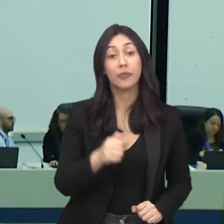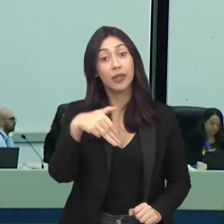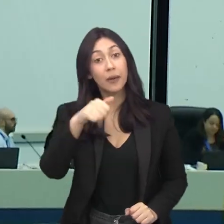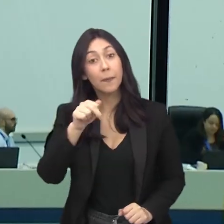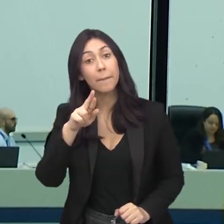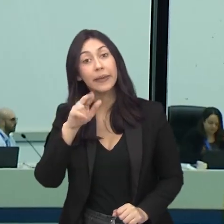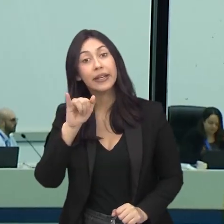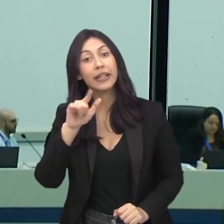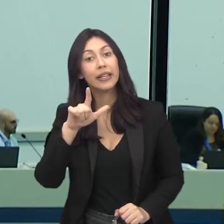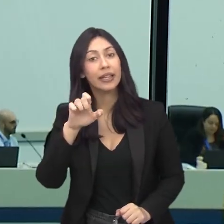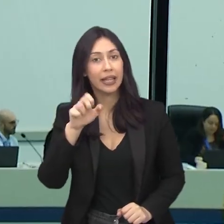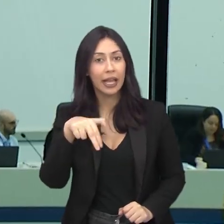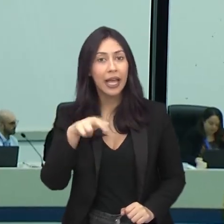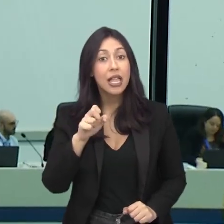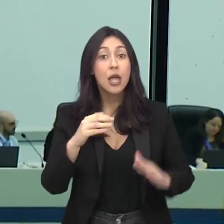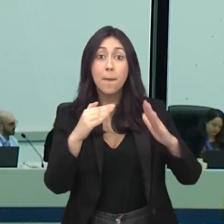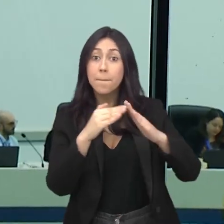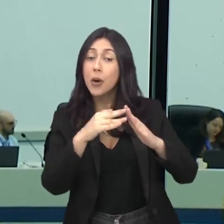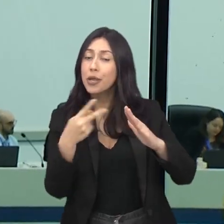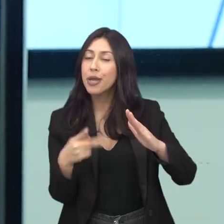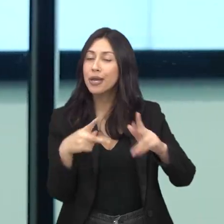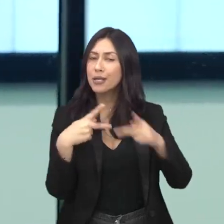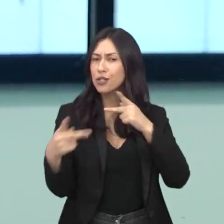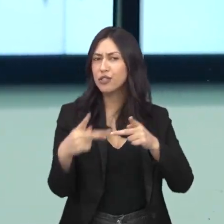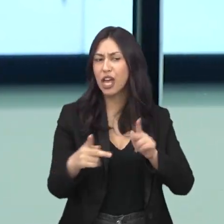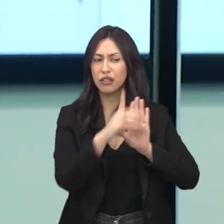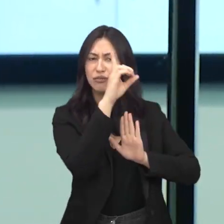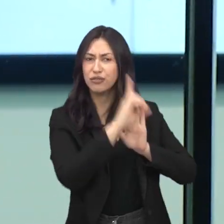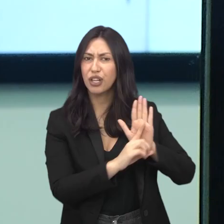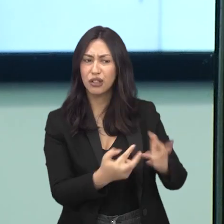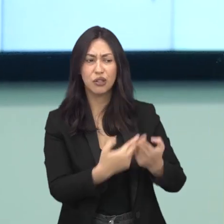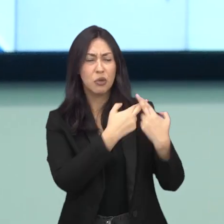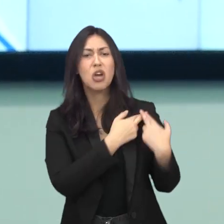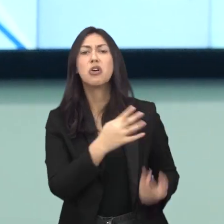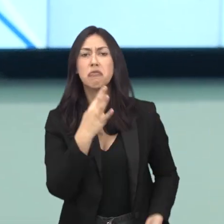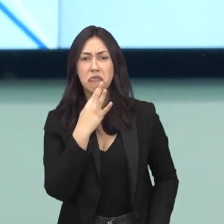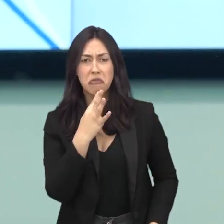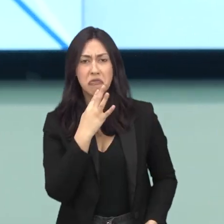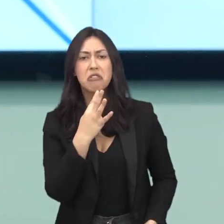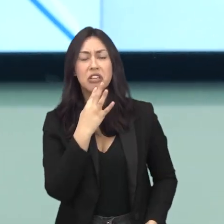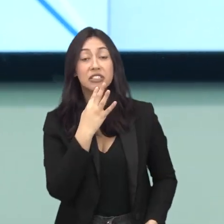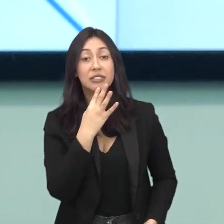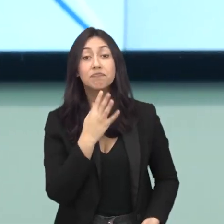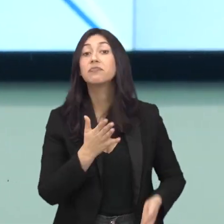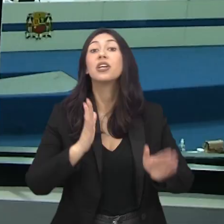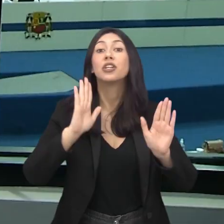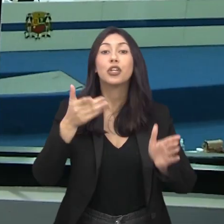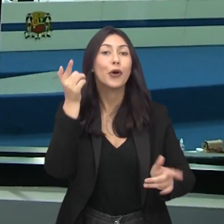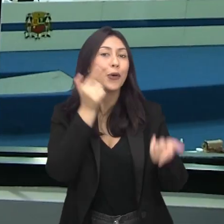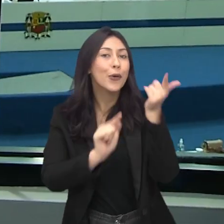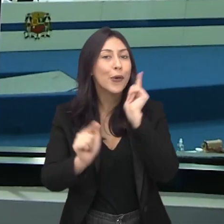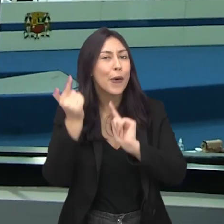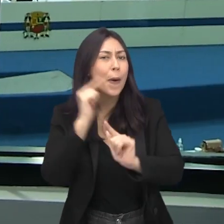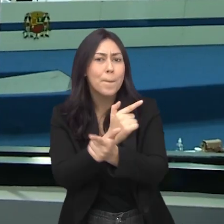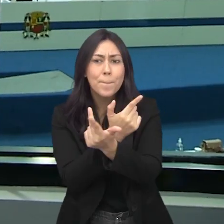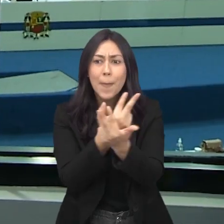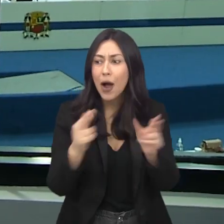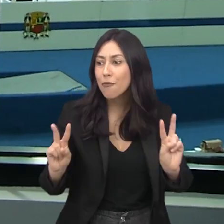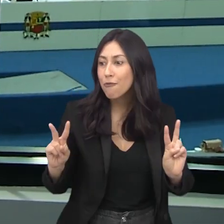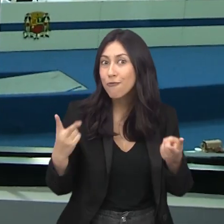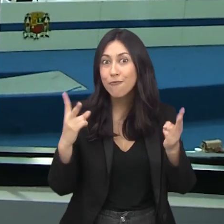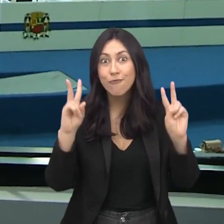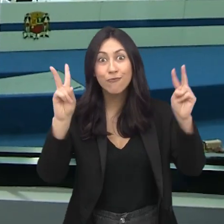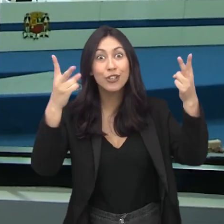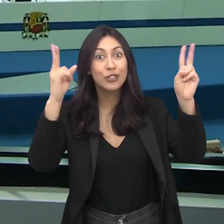cidade. A Marilene é moradora da cidade e conhece bem os seus direitos e deveres como cidadã. Ela já conquistou